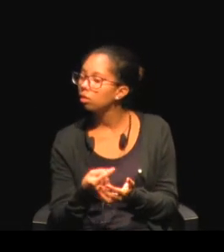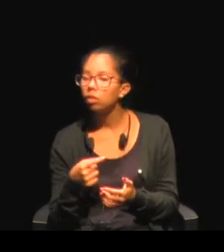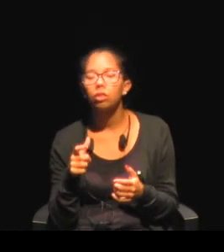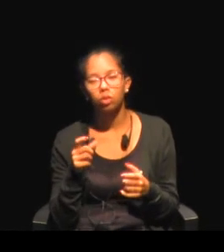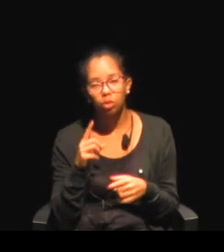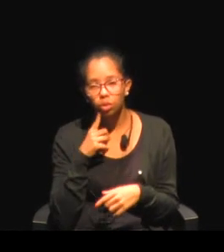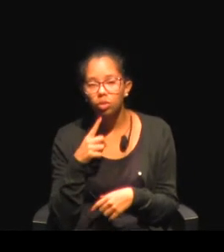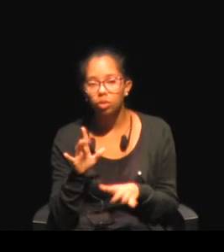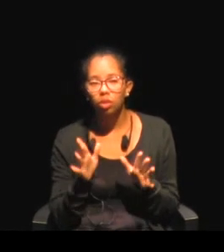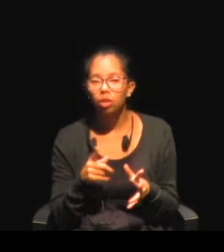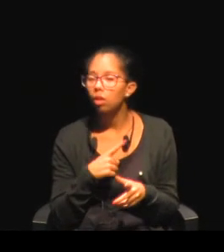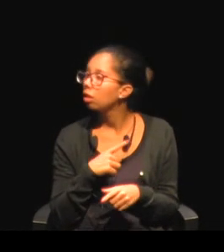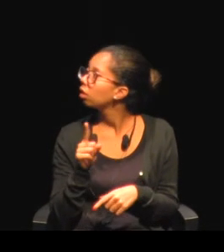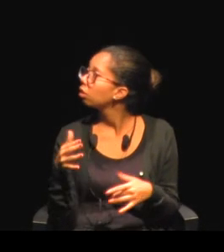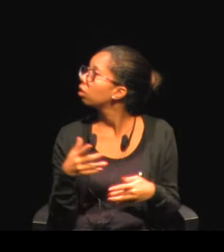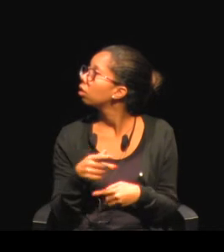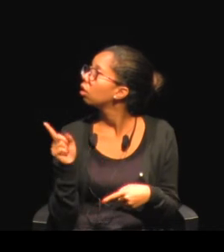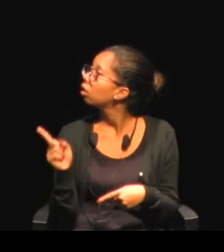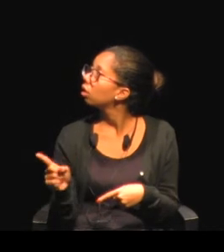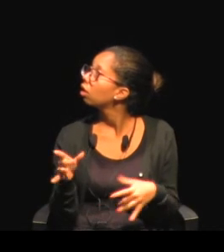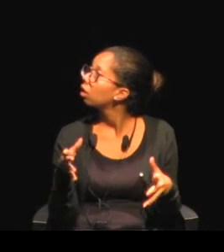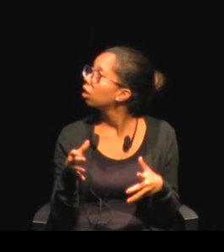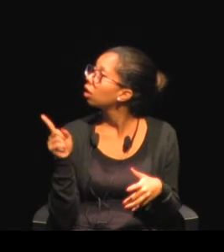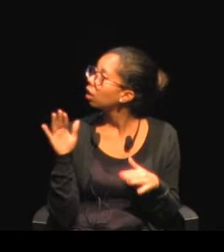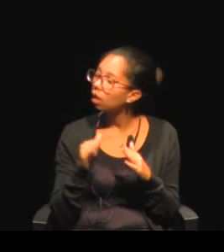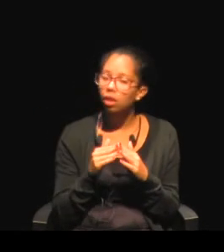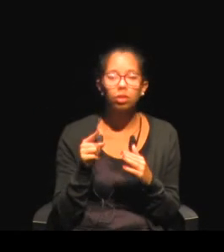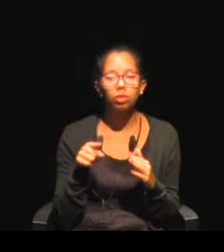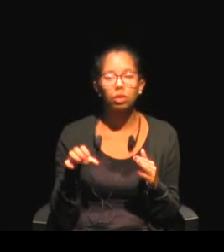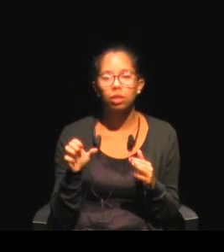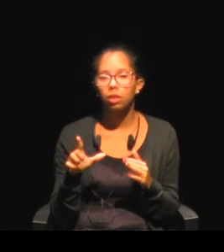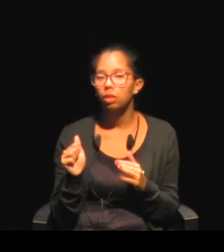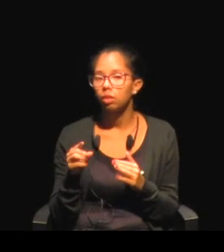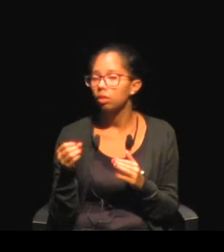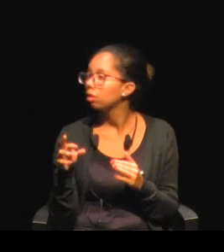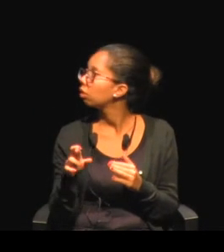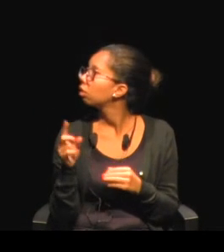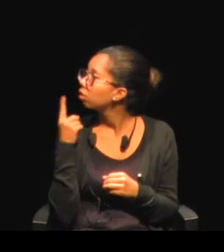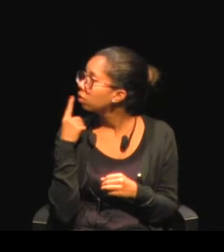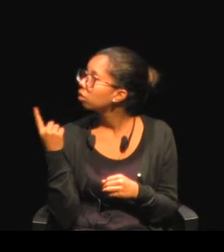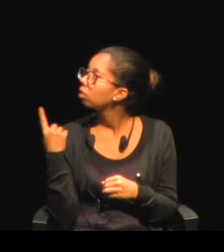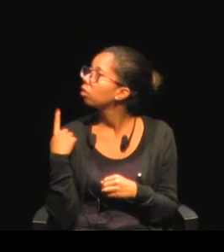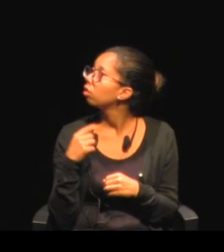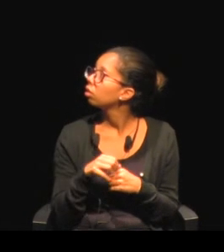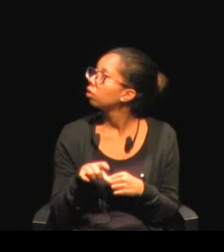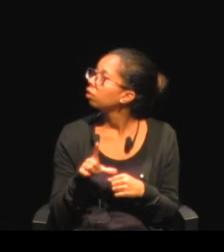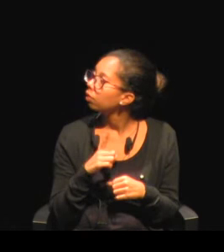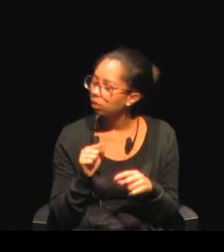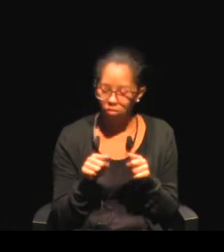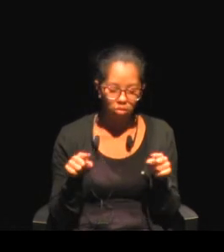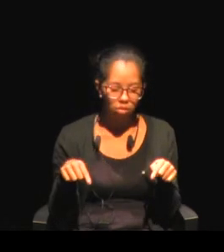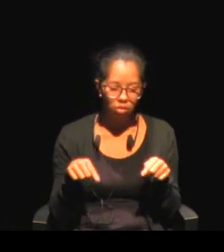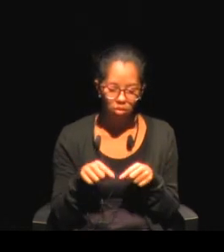era para fazer o Museu das Missões, um museu que não se referisse só a essa missão, mas à experiência das missões. Essa era a ideia do